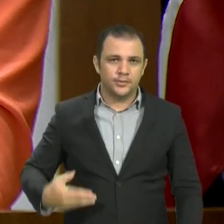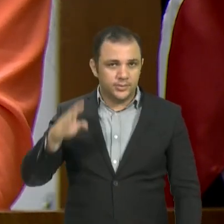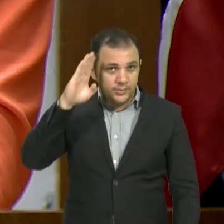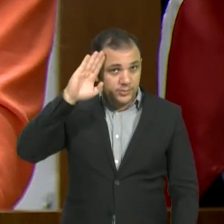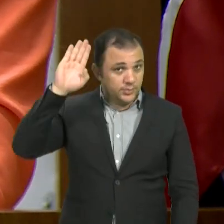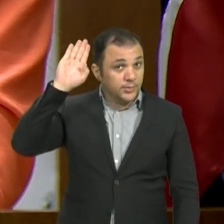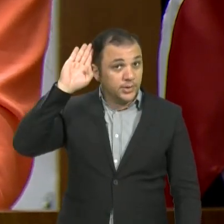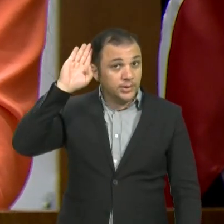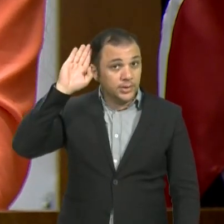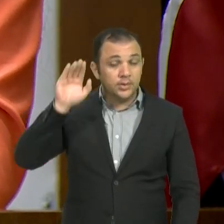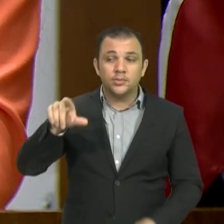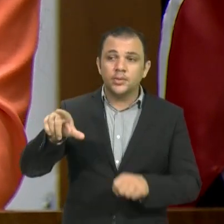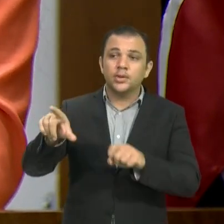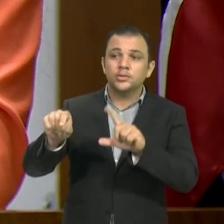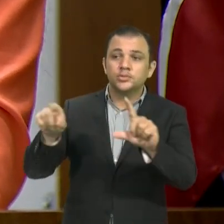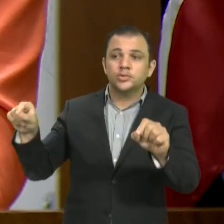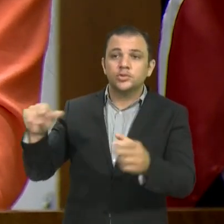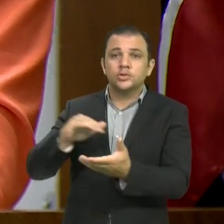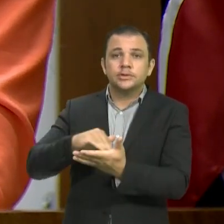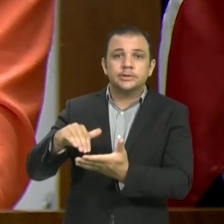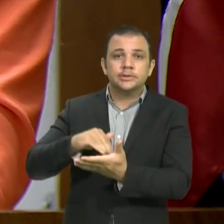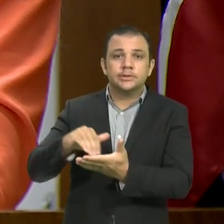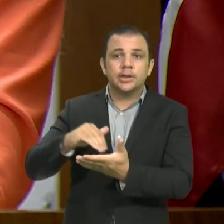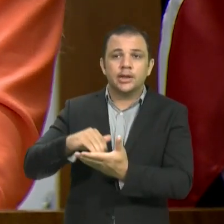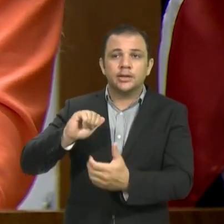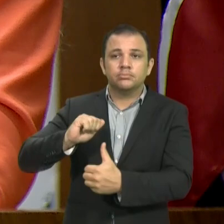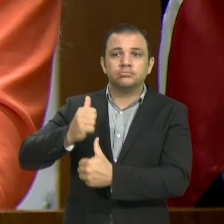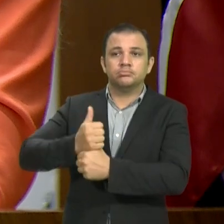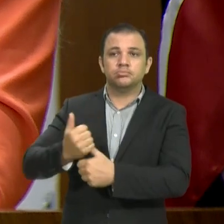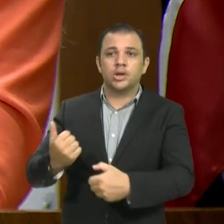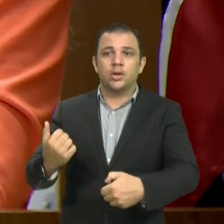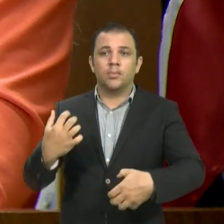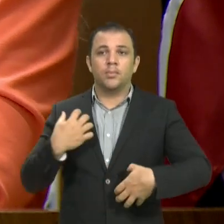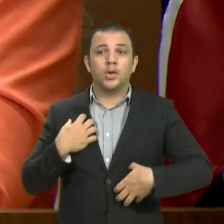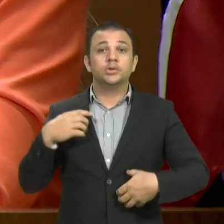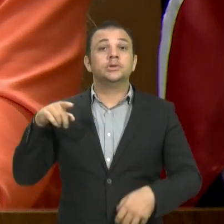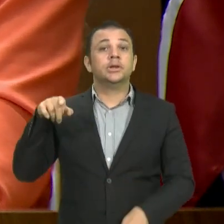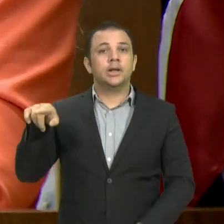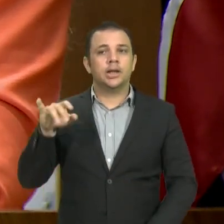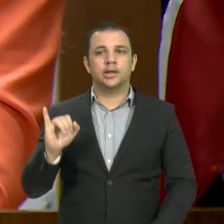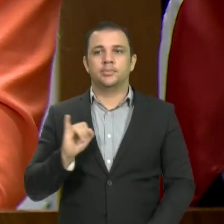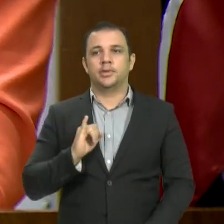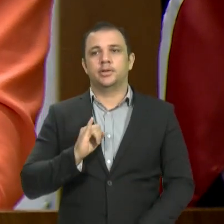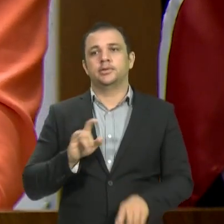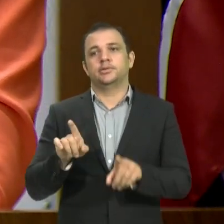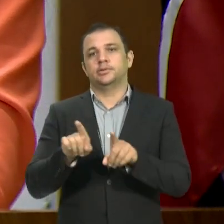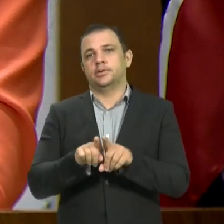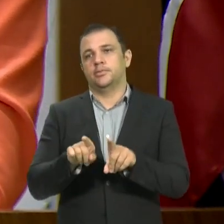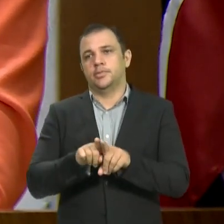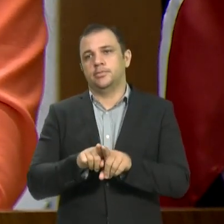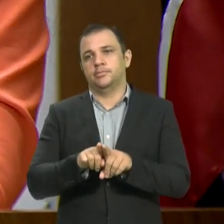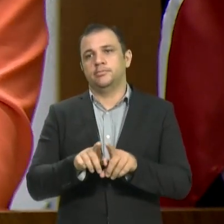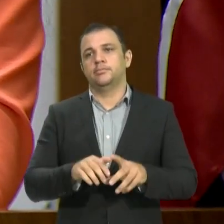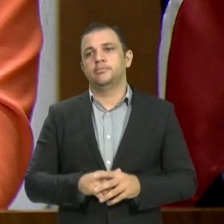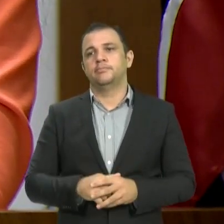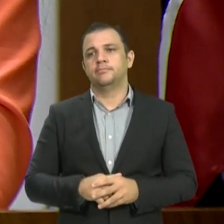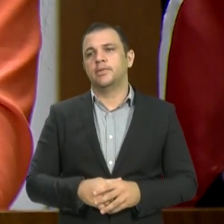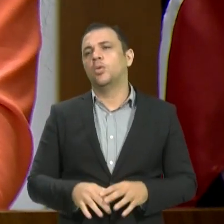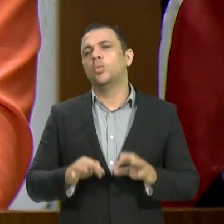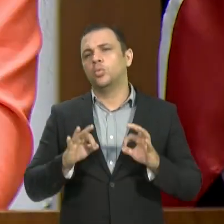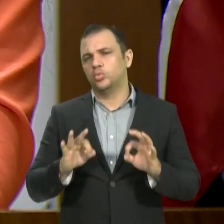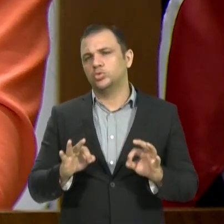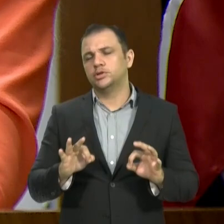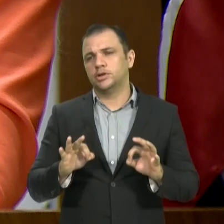posse aos secretariados também na cidade de Imperatriz. Isso, com certeza,